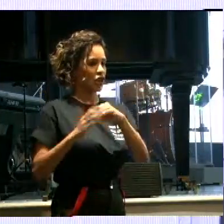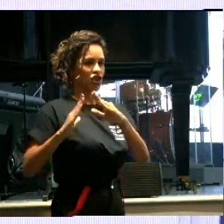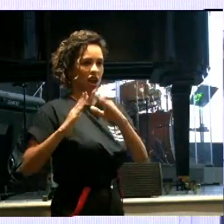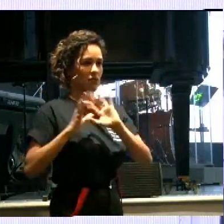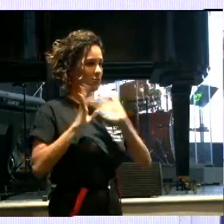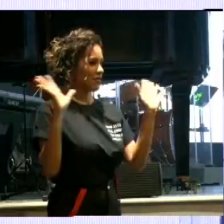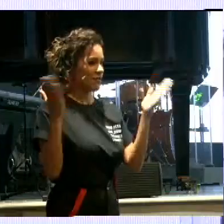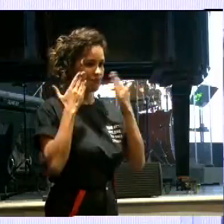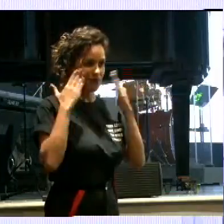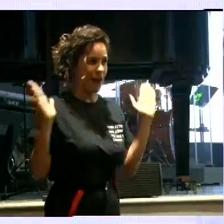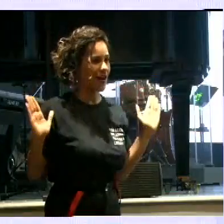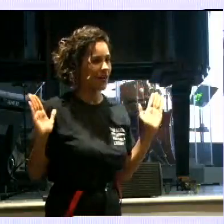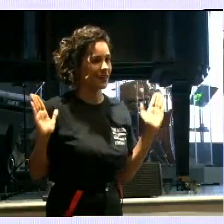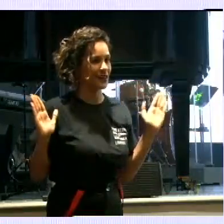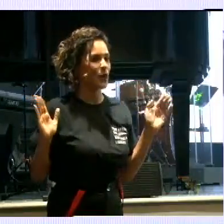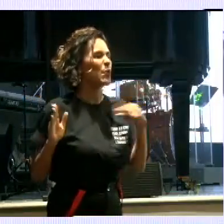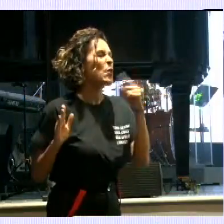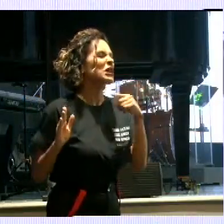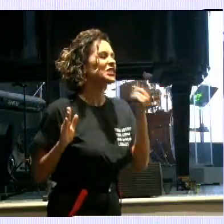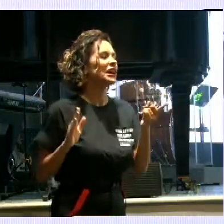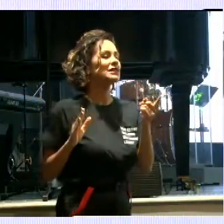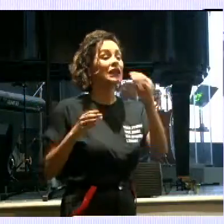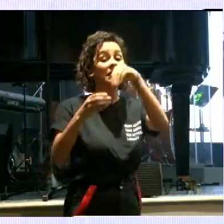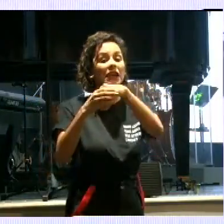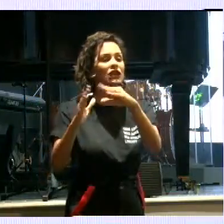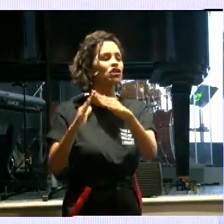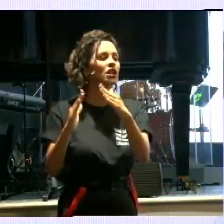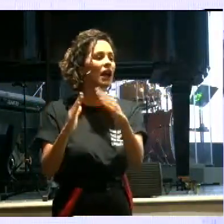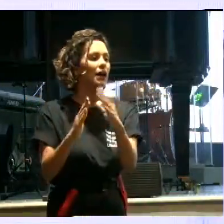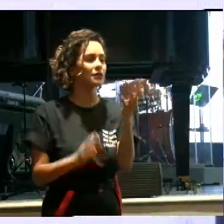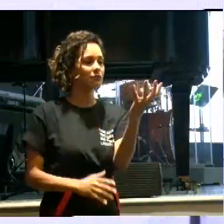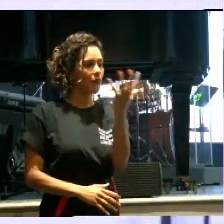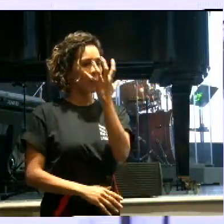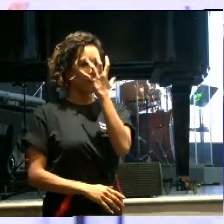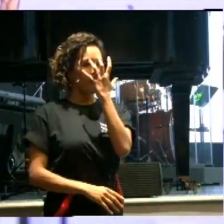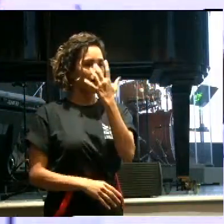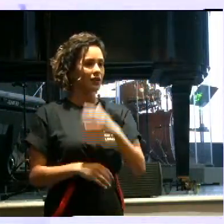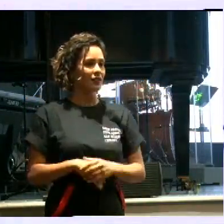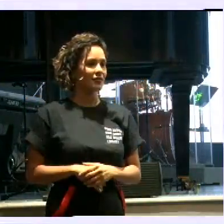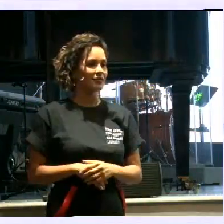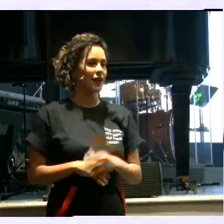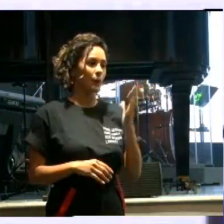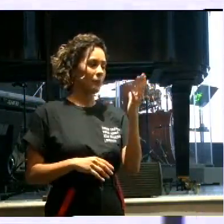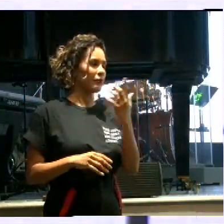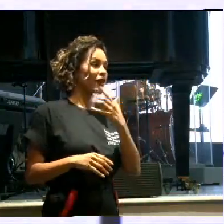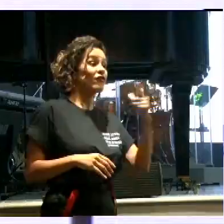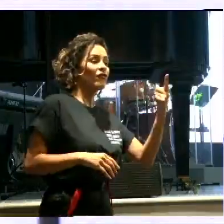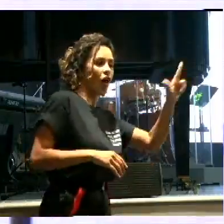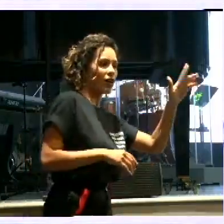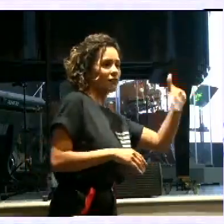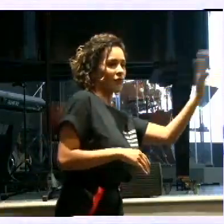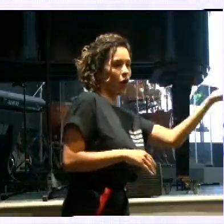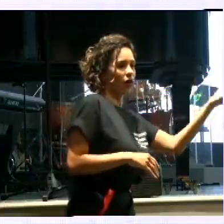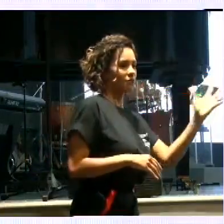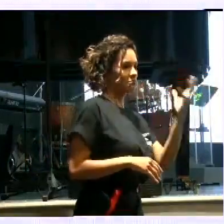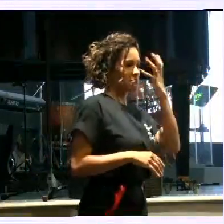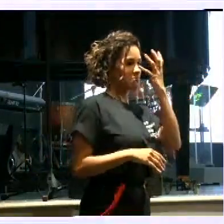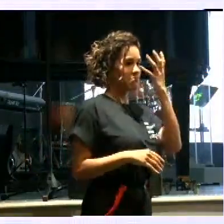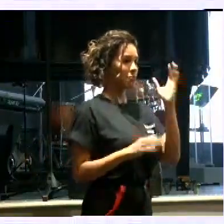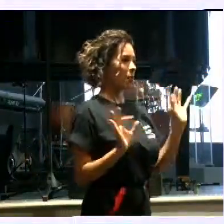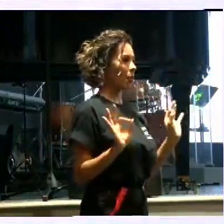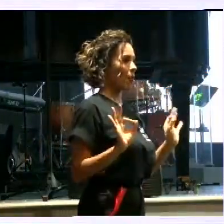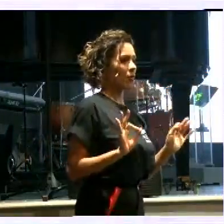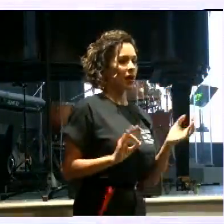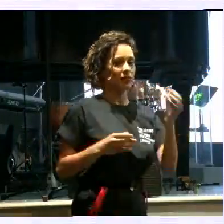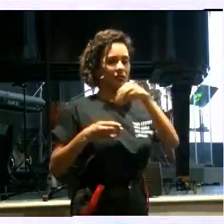máscara dentro de casa, que um dia ela cai. Então, aquele homem, ele me constrangeu a tal ponto que